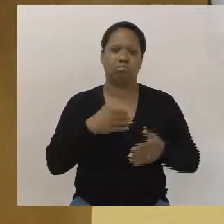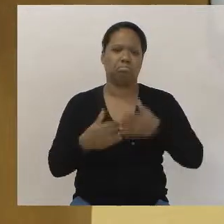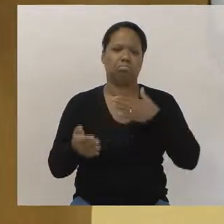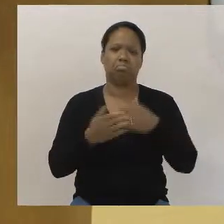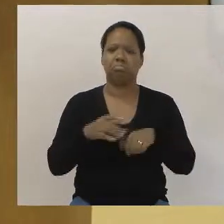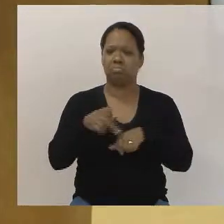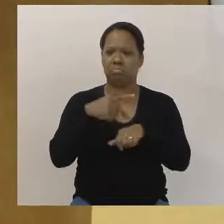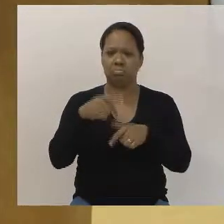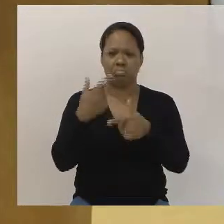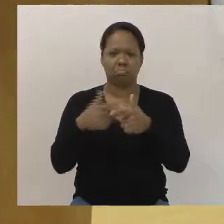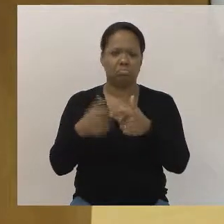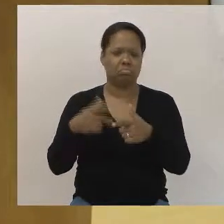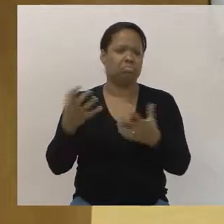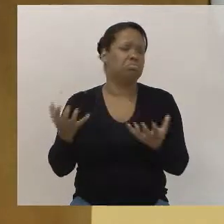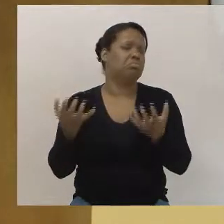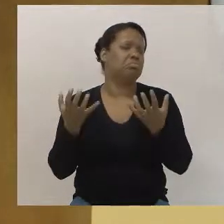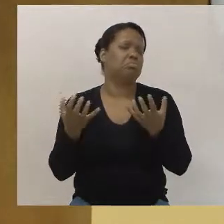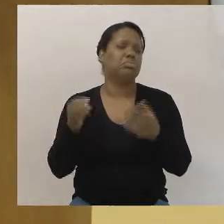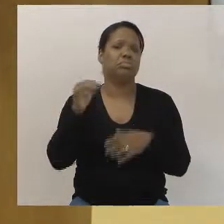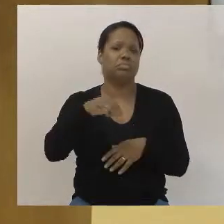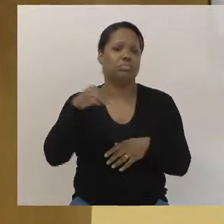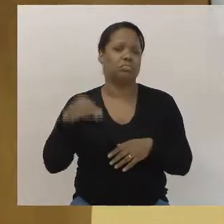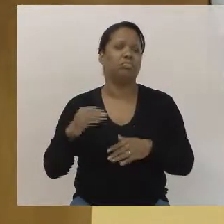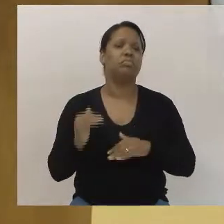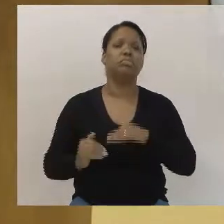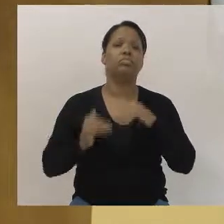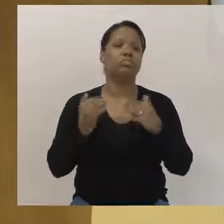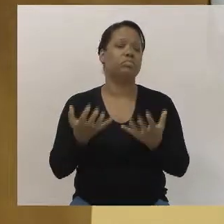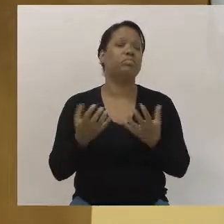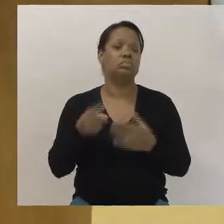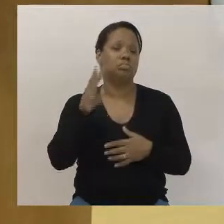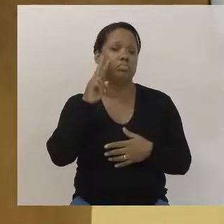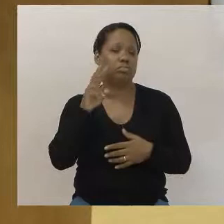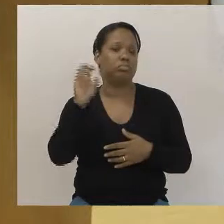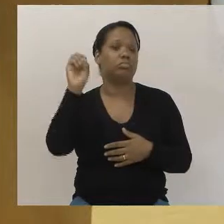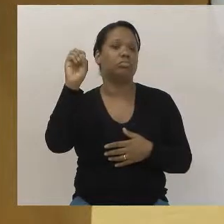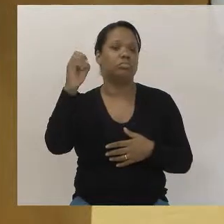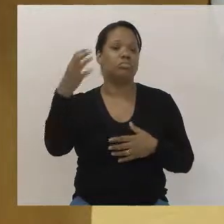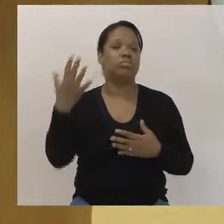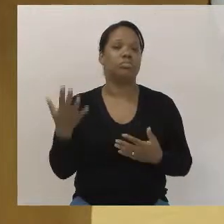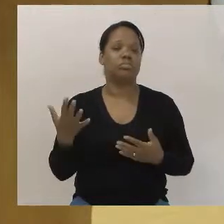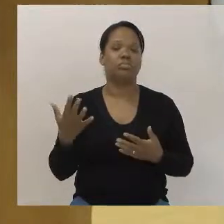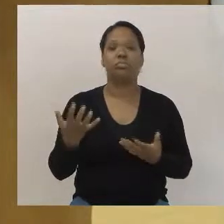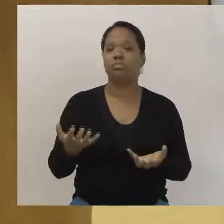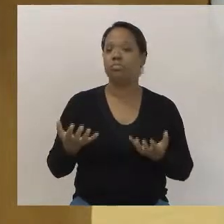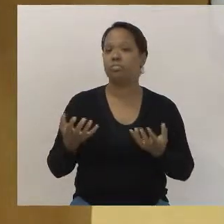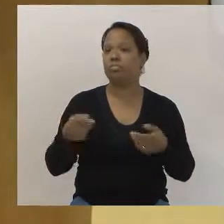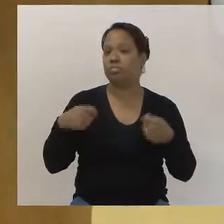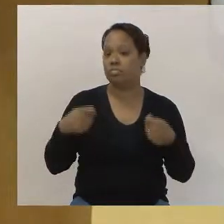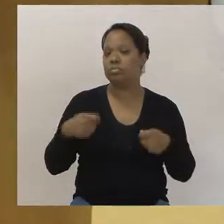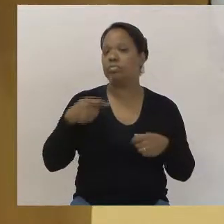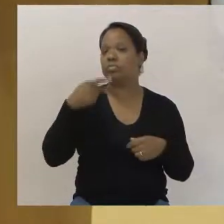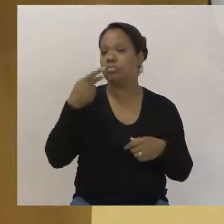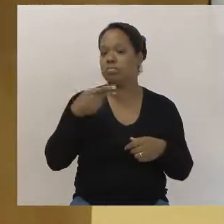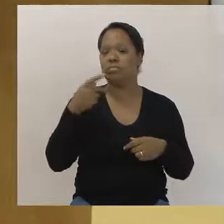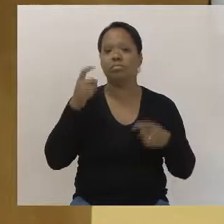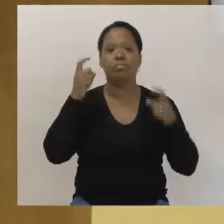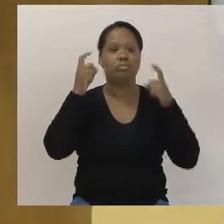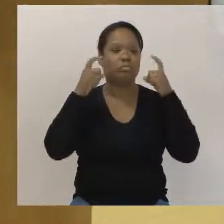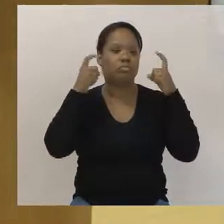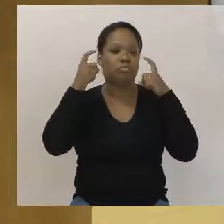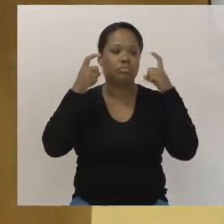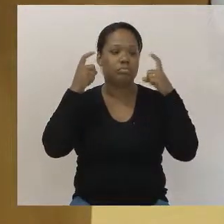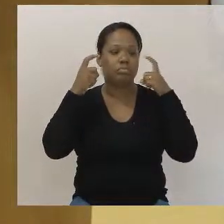está em crise ele quer que o município vá lá e faça e aqui eu tenho que falar que a preocupação